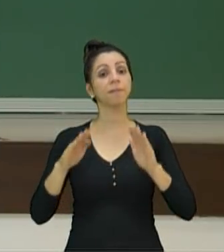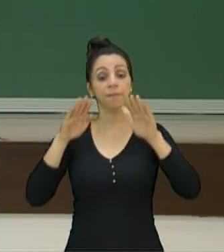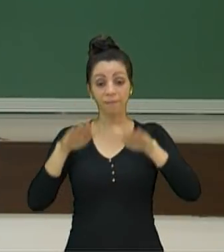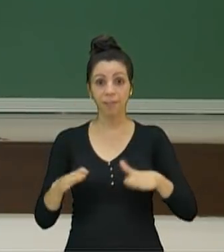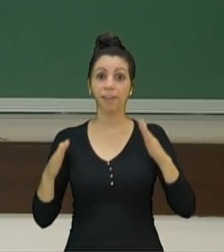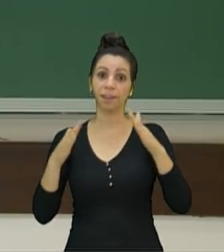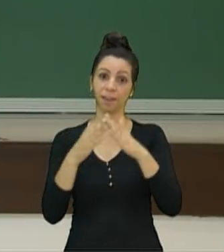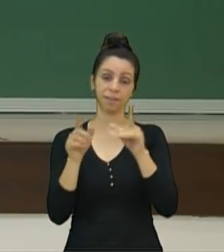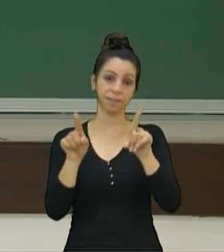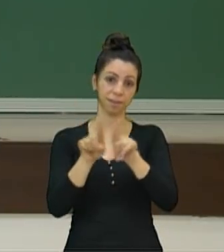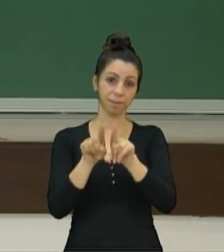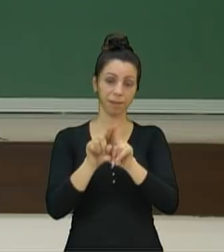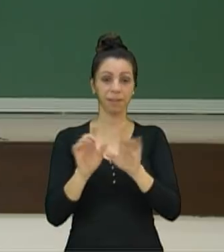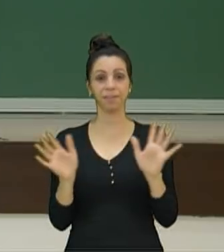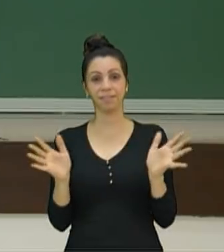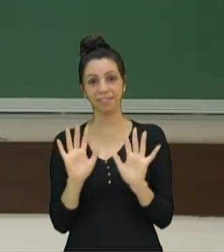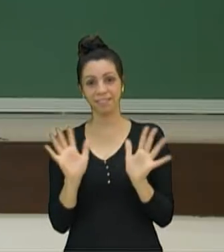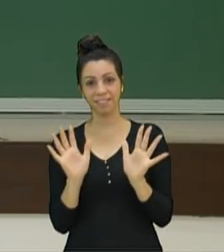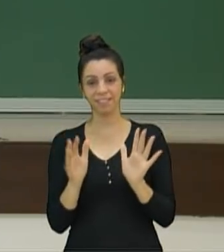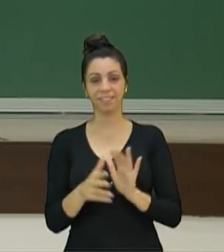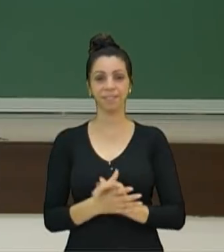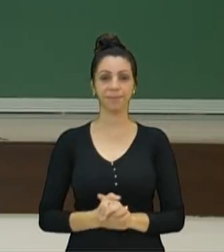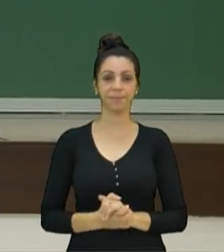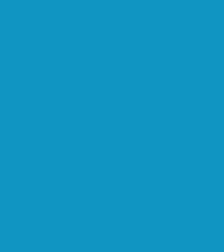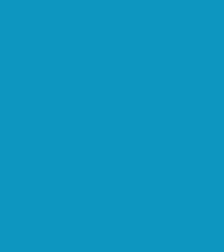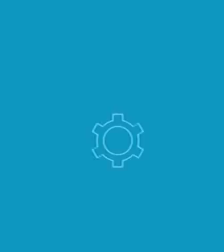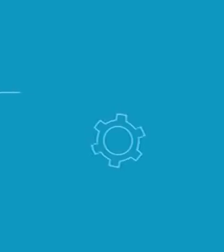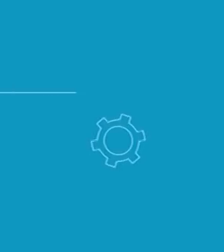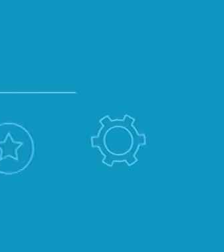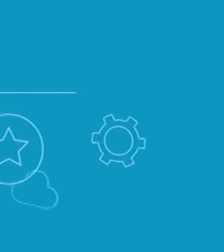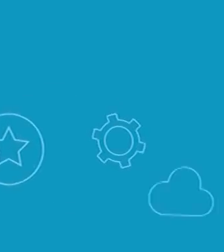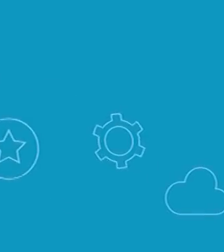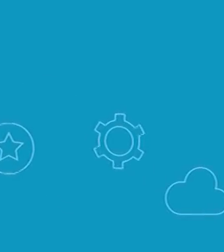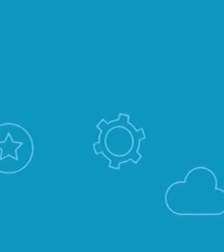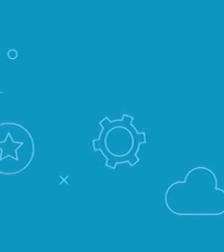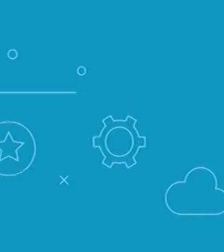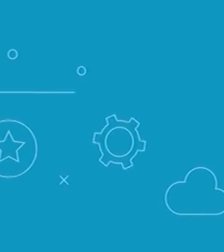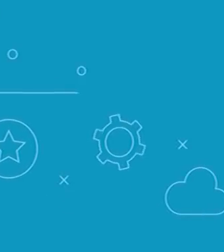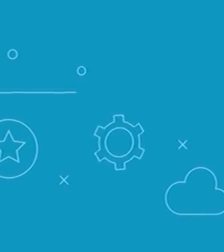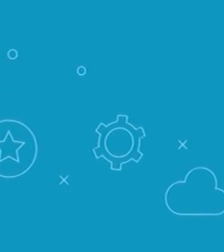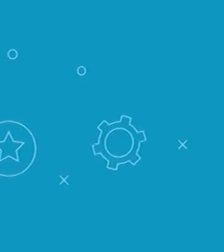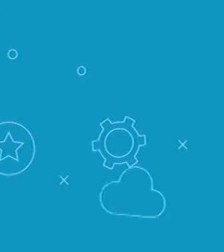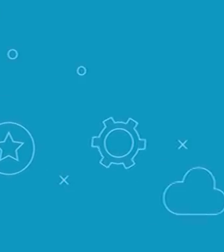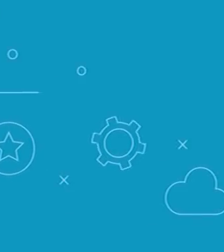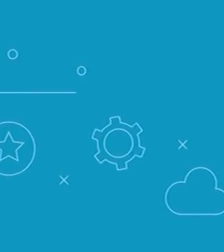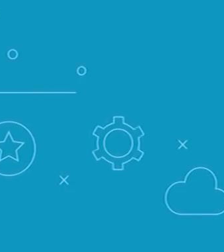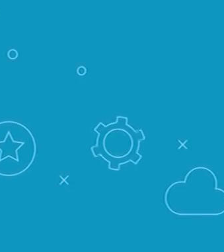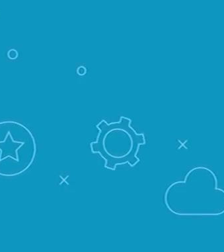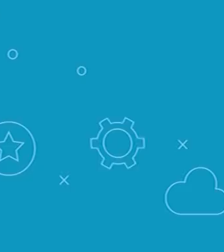fique em casa. Tchau!